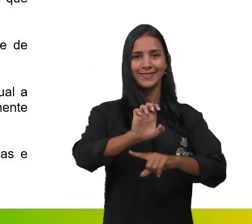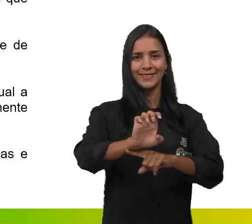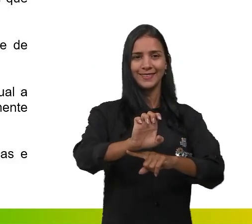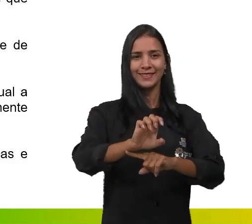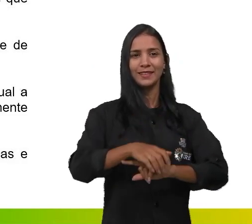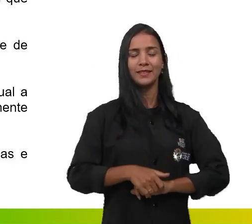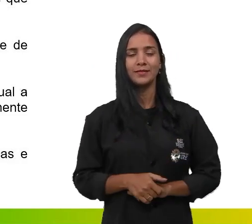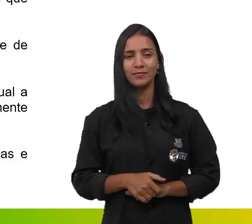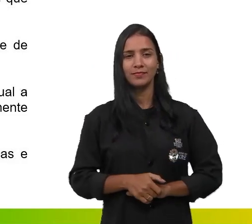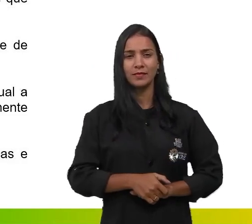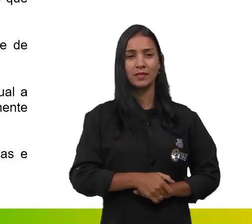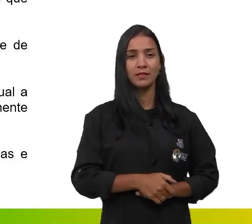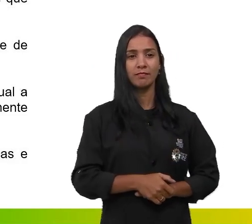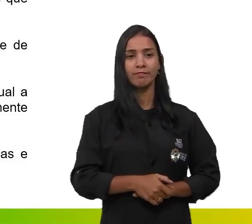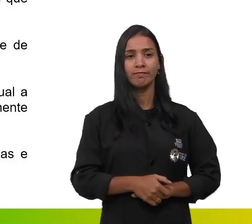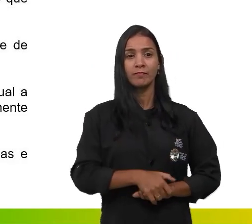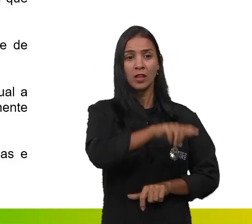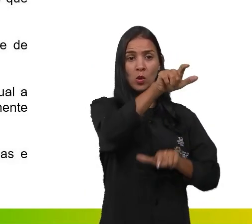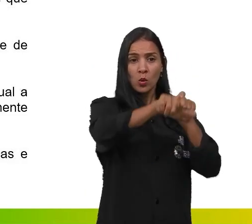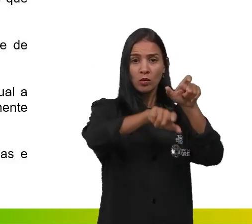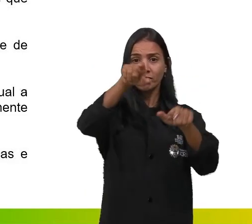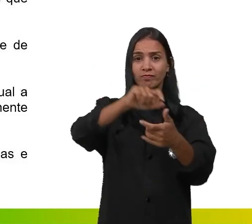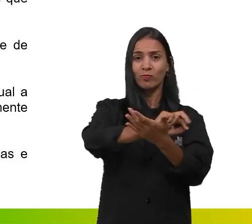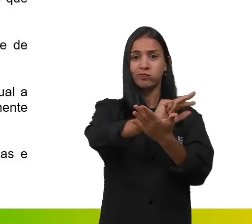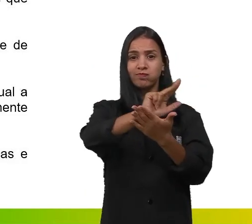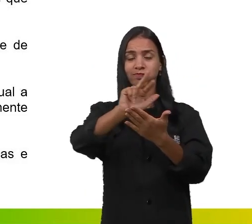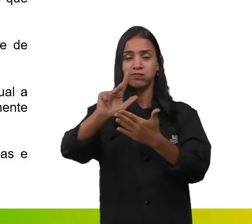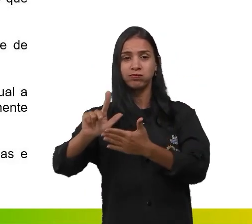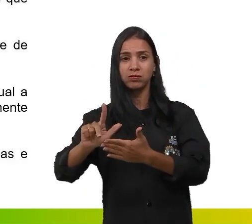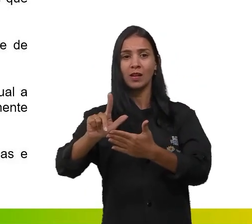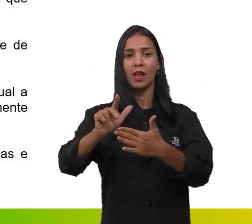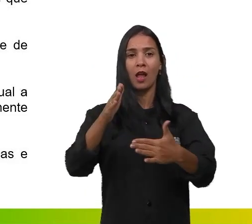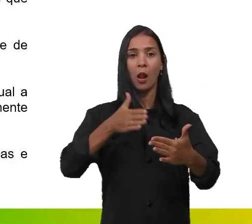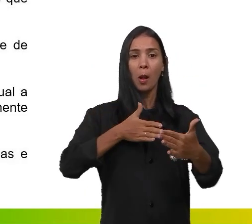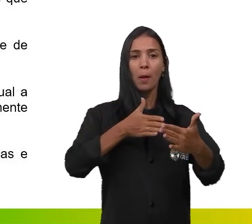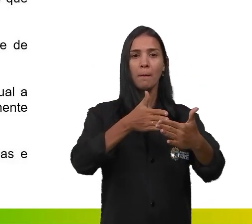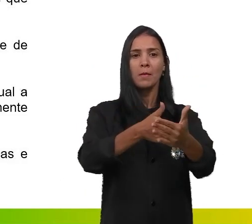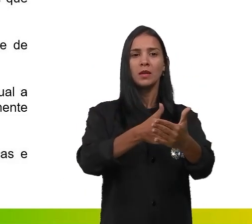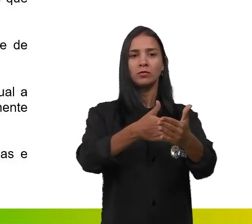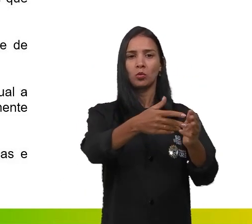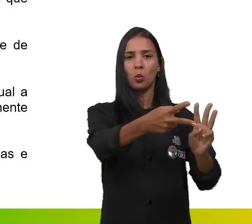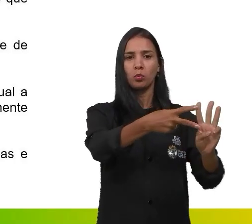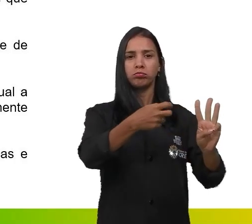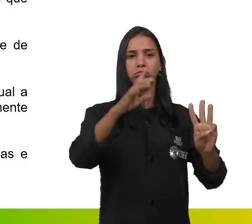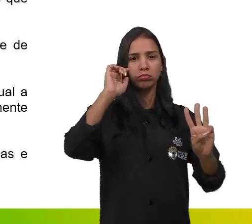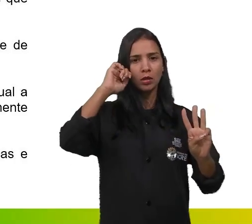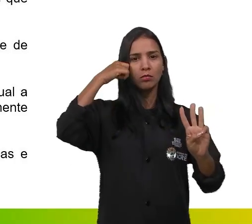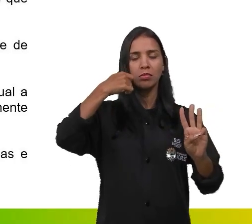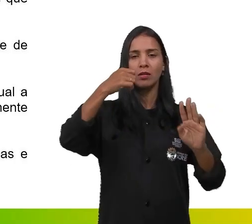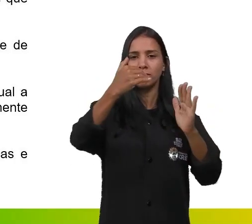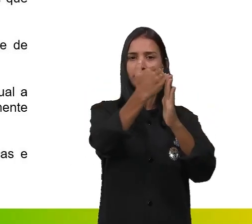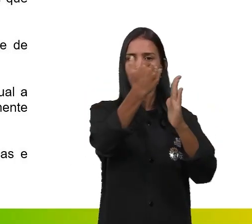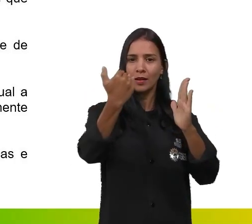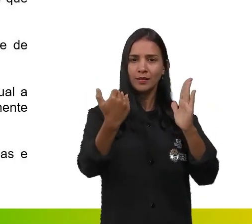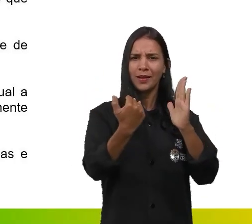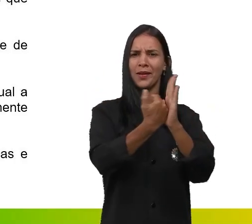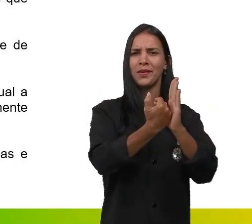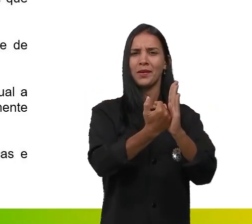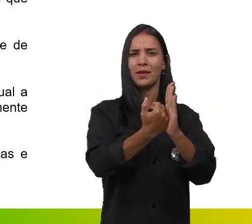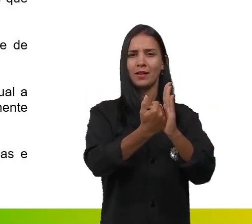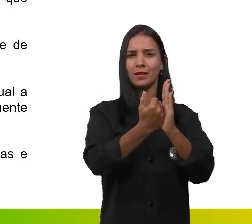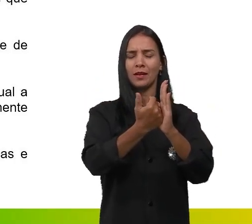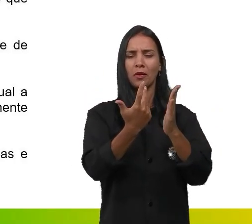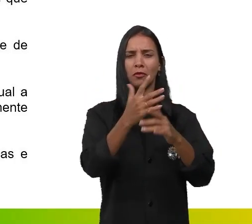alteridade limita a identidade dos povos indígenas e afrodescendentes a categorias folclóricas